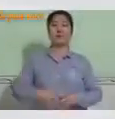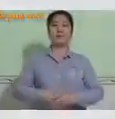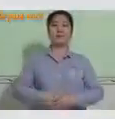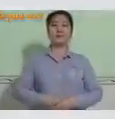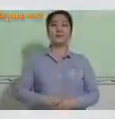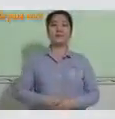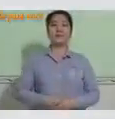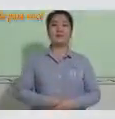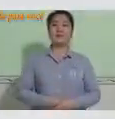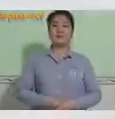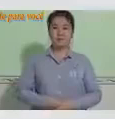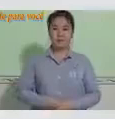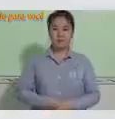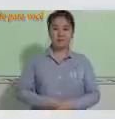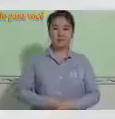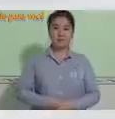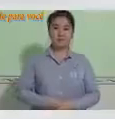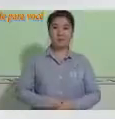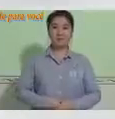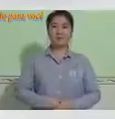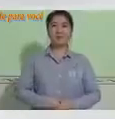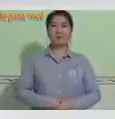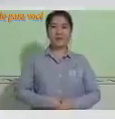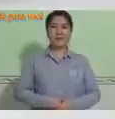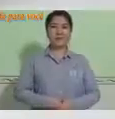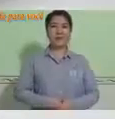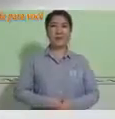dobrados, vírgula, e voltar lentamente à posição inicial.